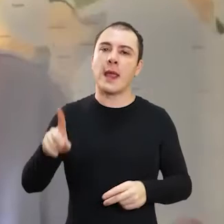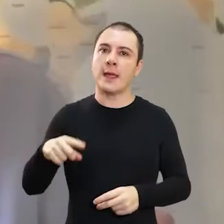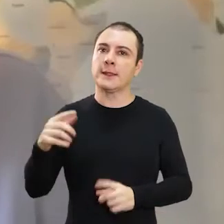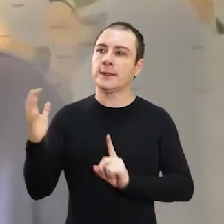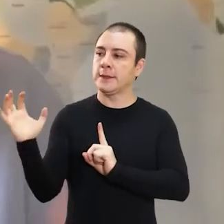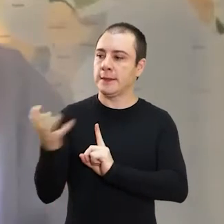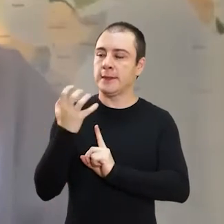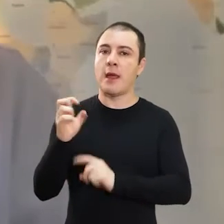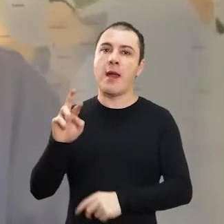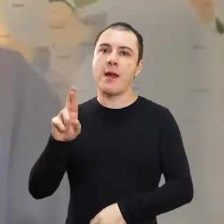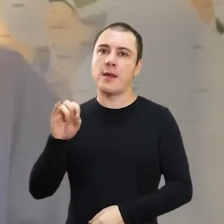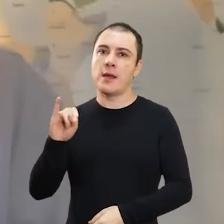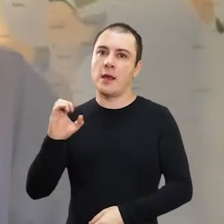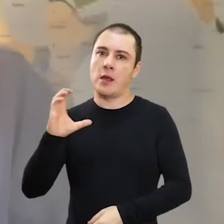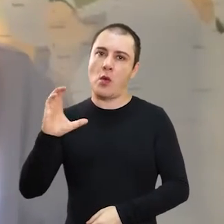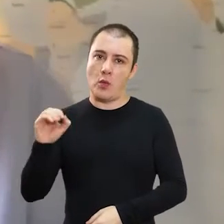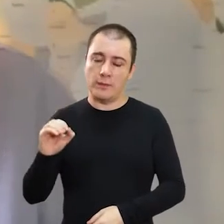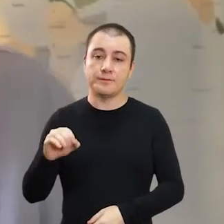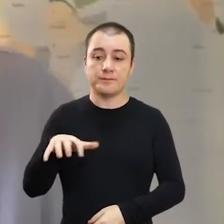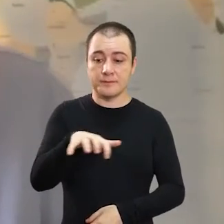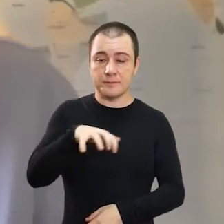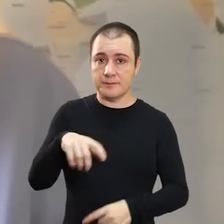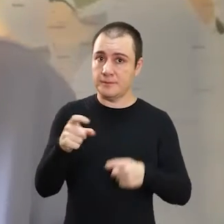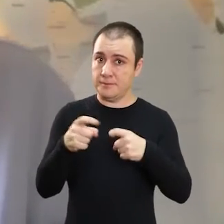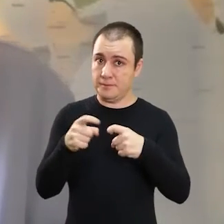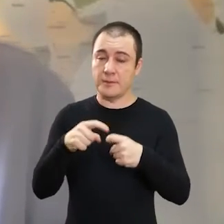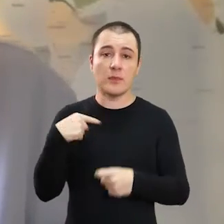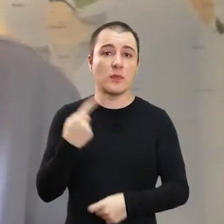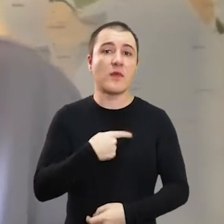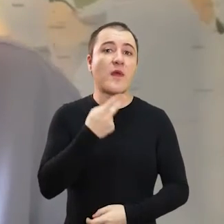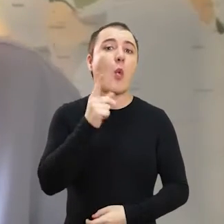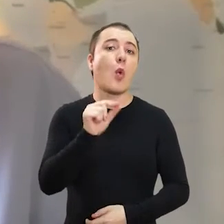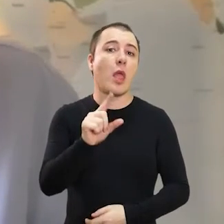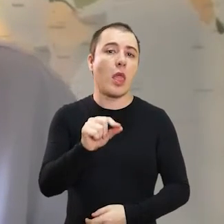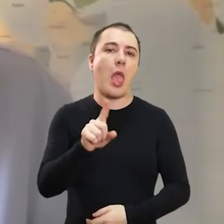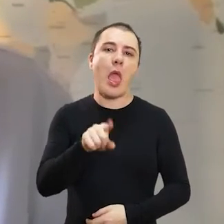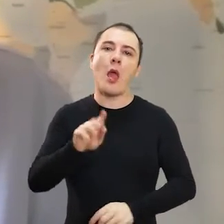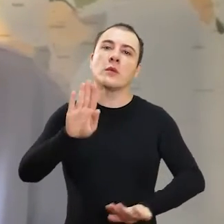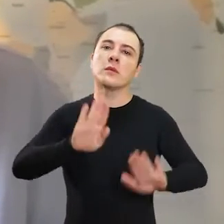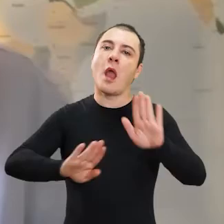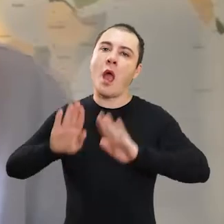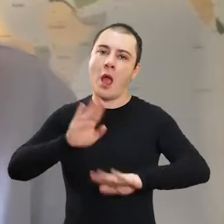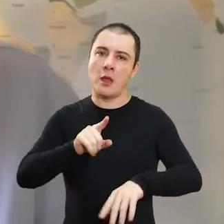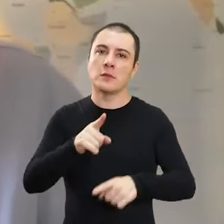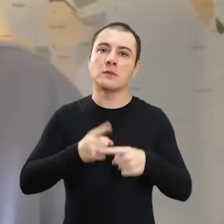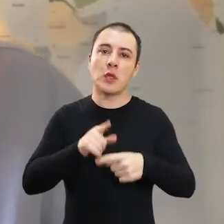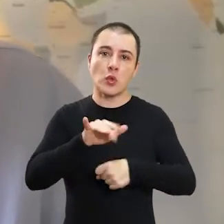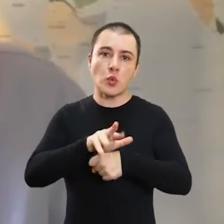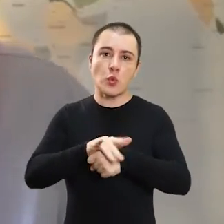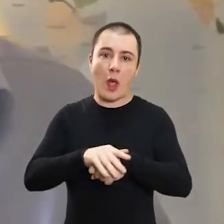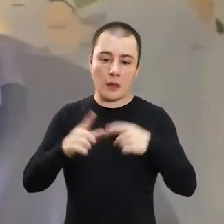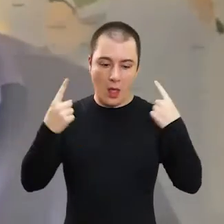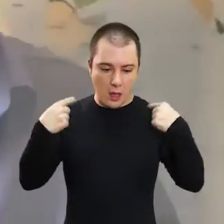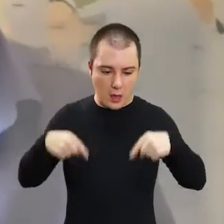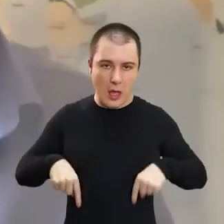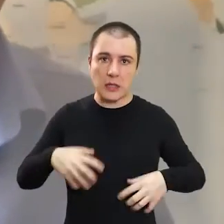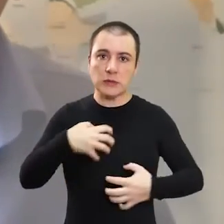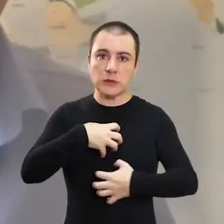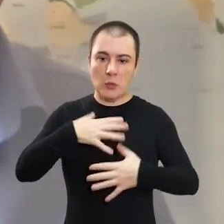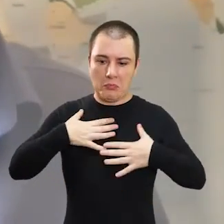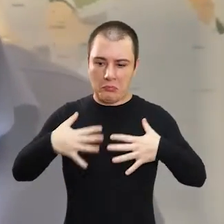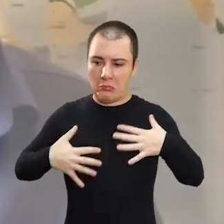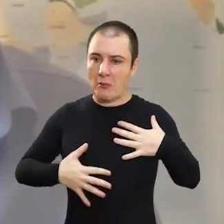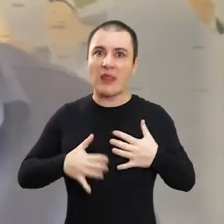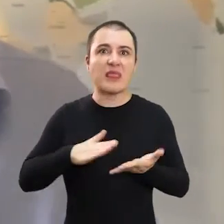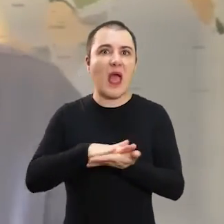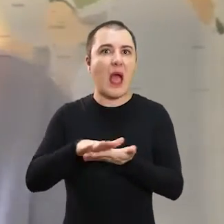um fator adicional de risco. E na medicina a gente fala assim, olha, tome cuidado, né, com as doenças que não dão sintomas,